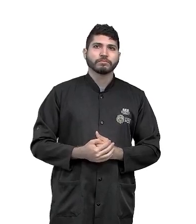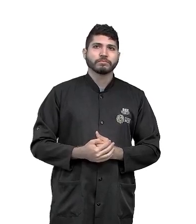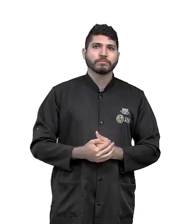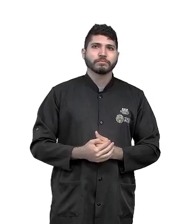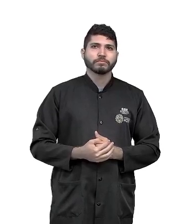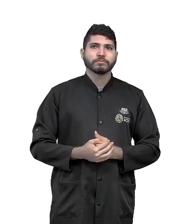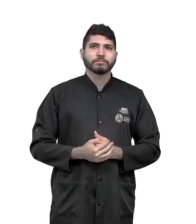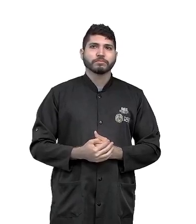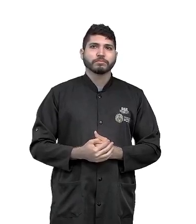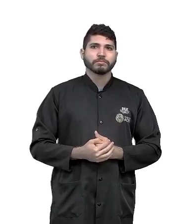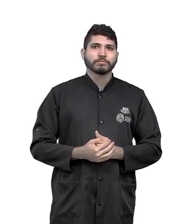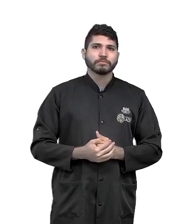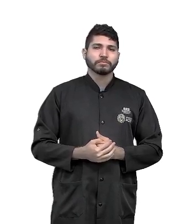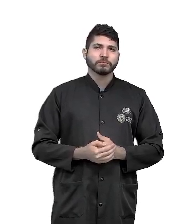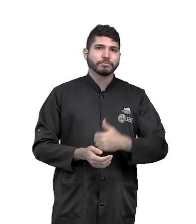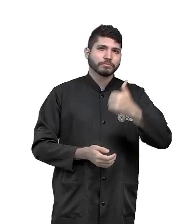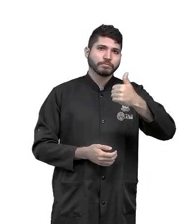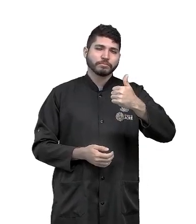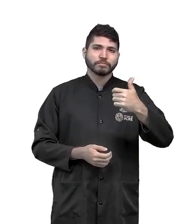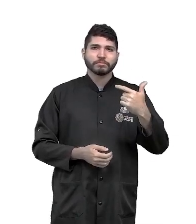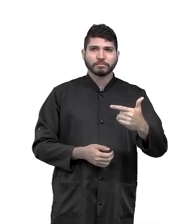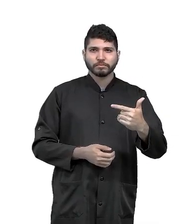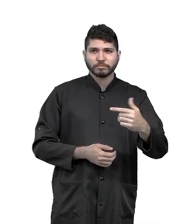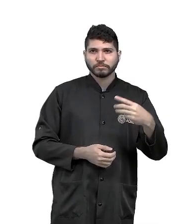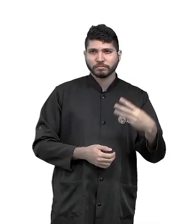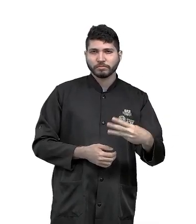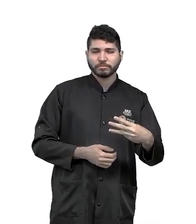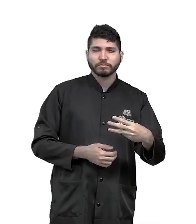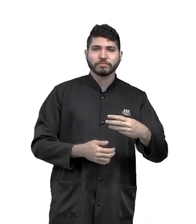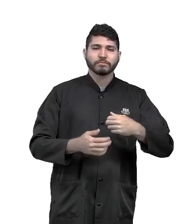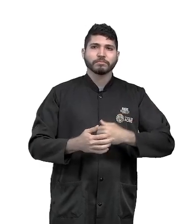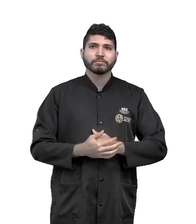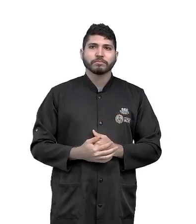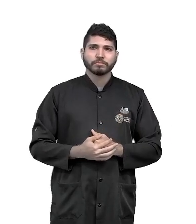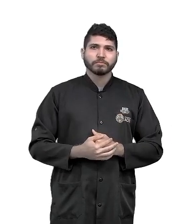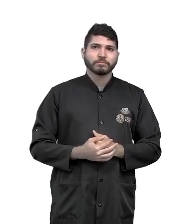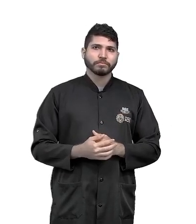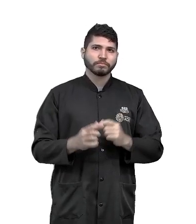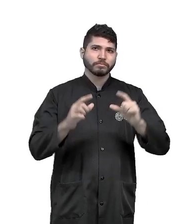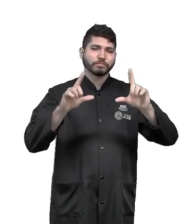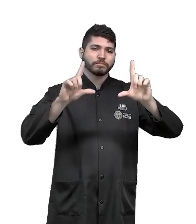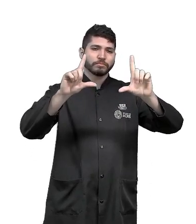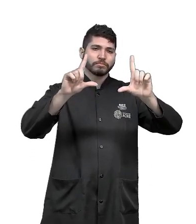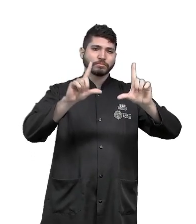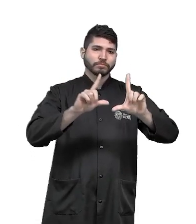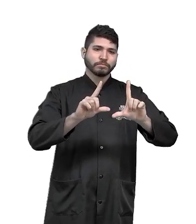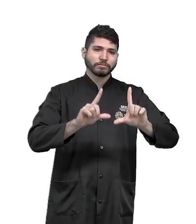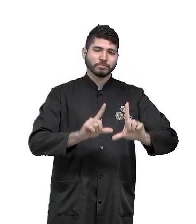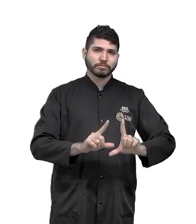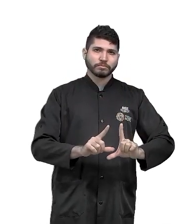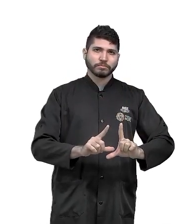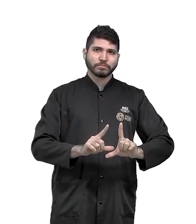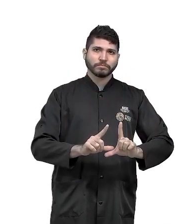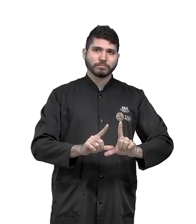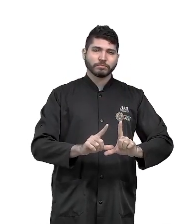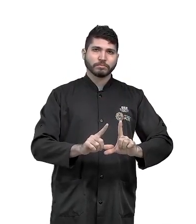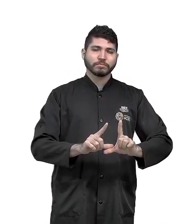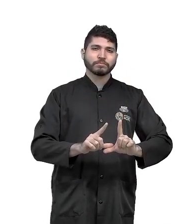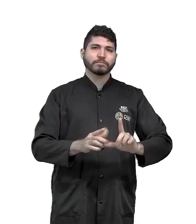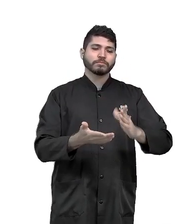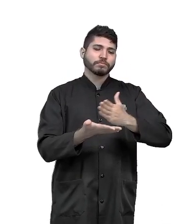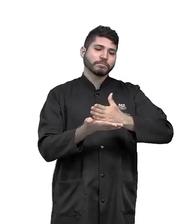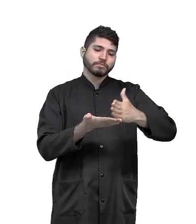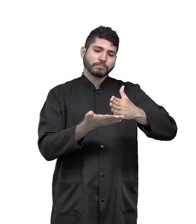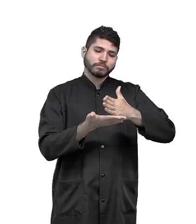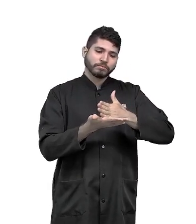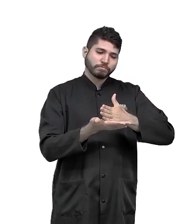um segundo e um terceiro, onde dá para enxergar aqui, tá vendo? Ó? E ele vai aqui, ó, diminuindo, ou seja, dividindo pela metade de